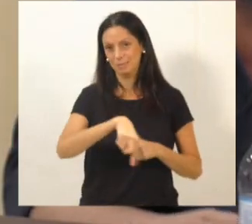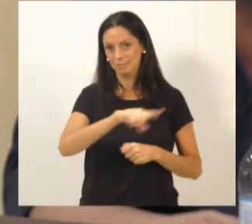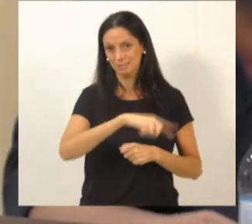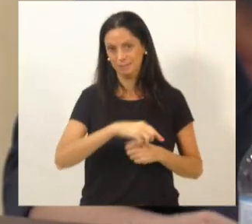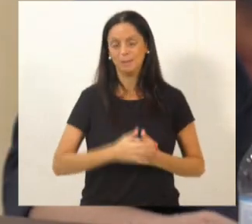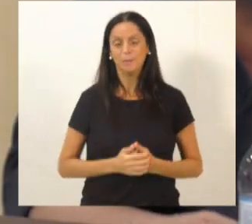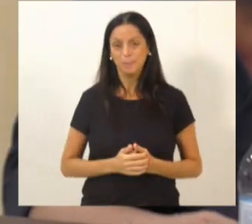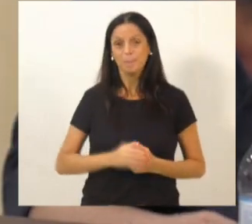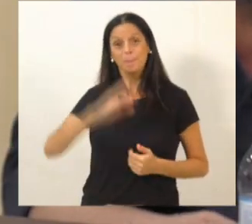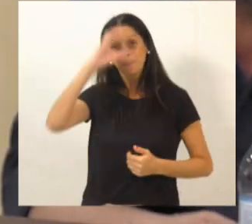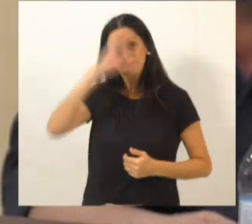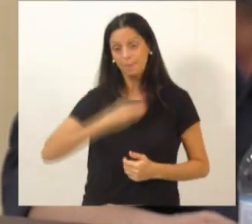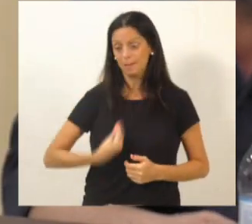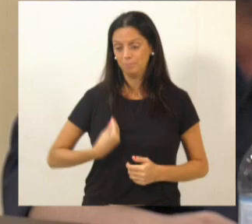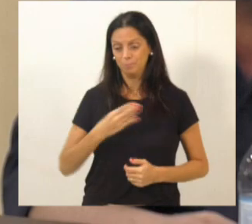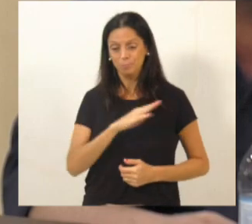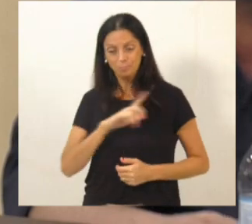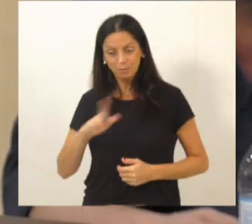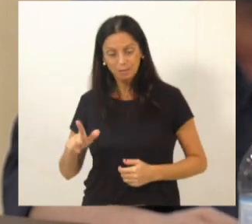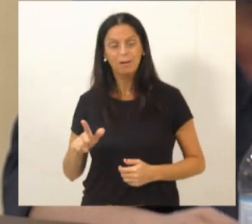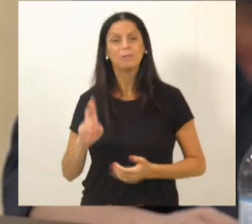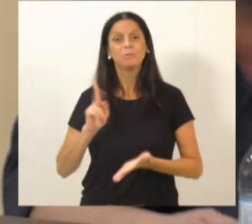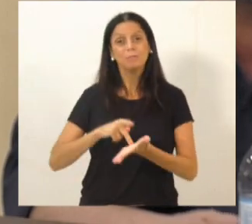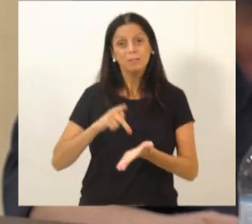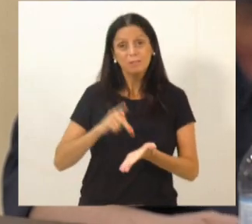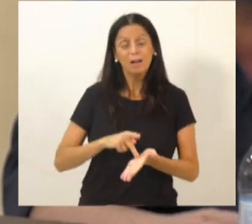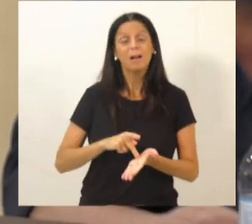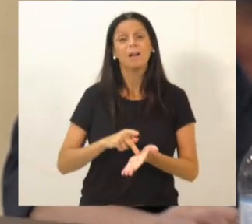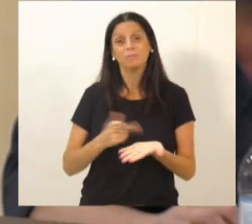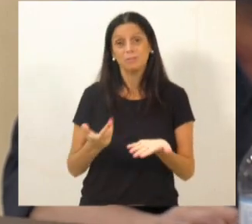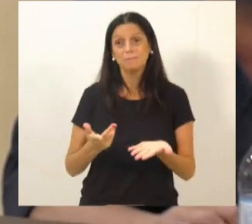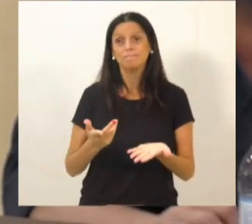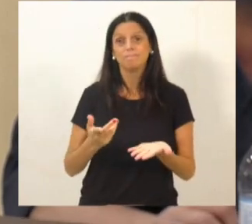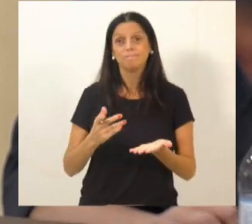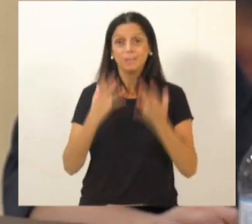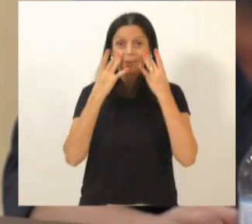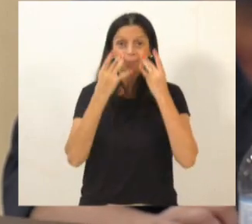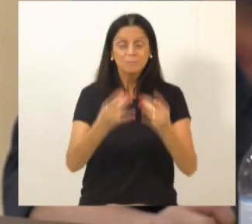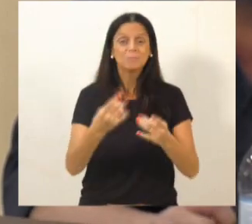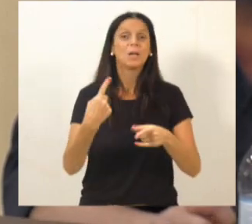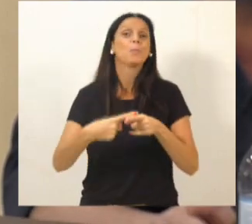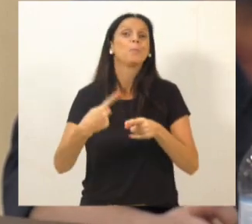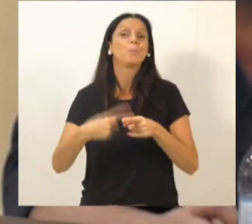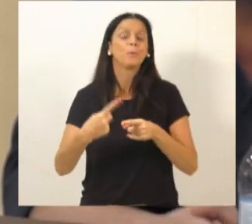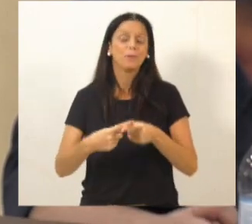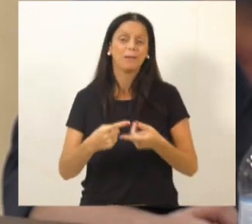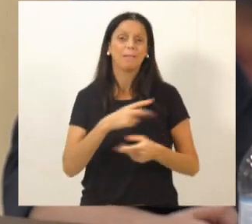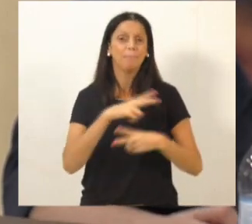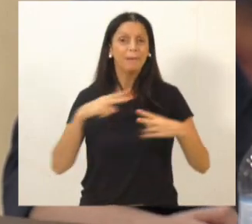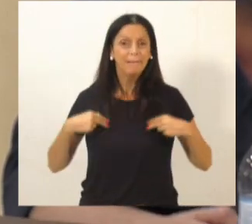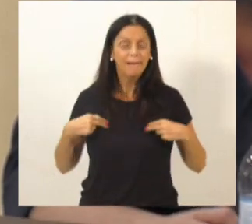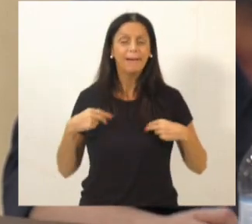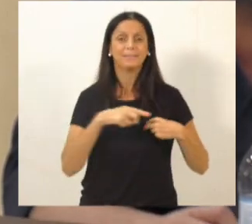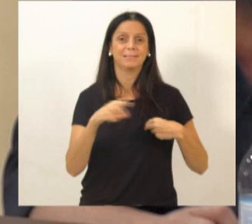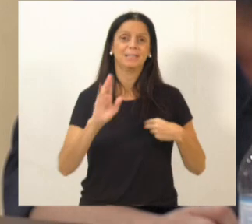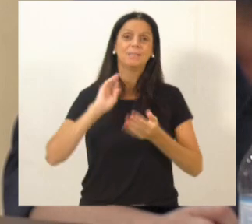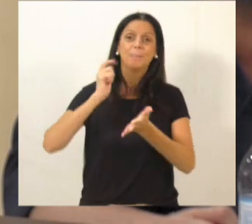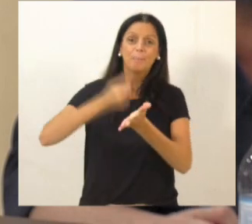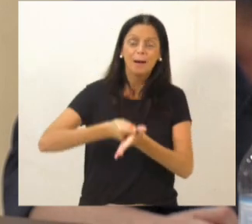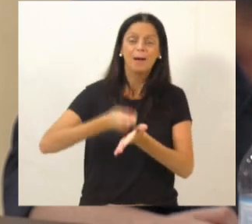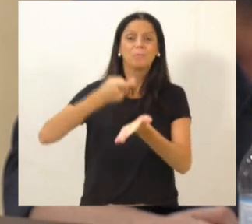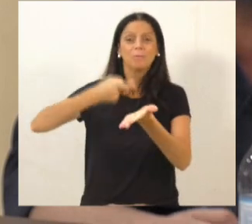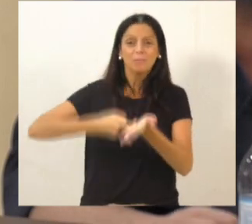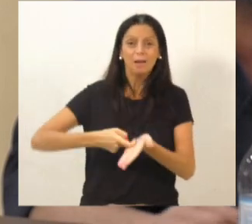blumenauenses que, repito, são aqueles que pagam os impostos, que são os contribuintes e que, obviamente, merecem toda a consideração e o respeito